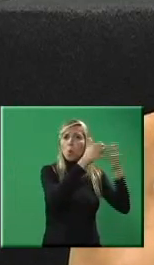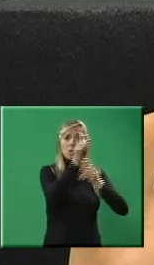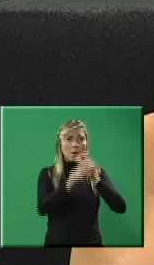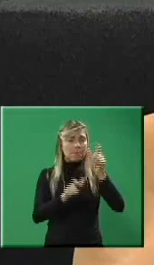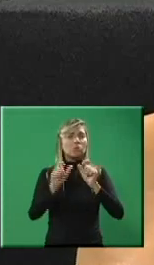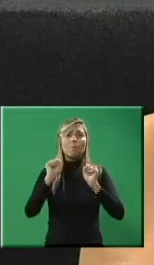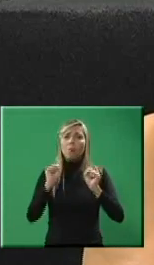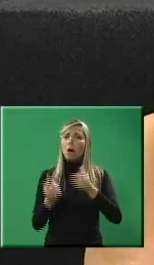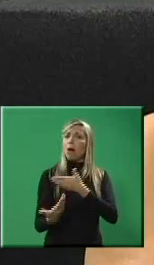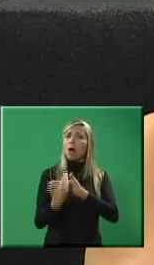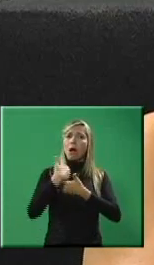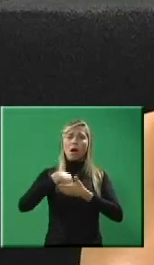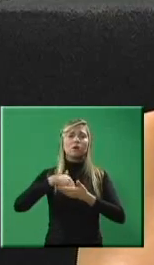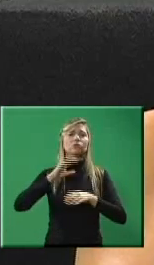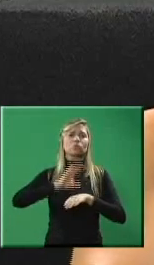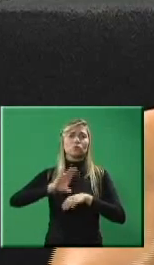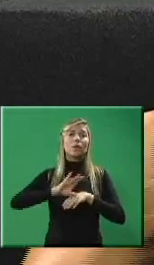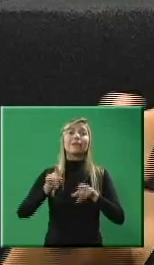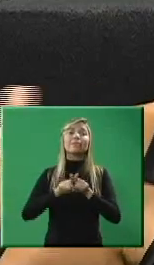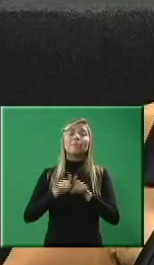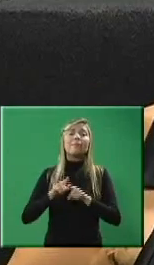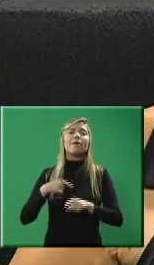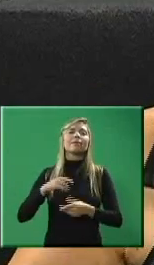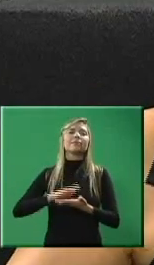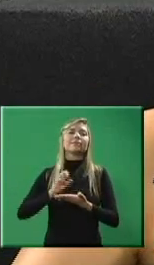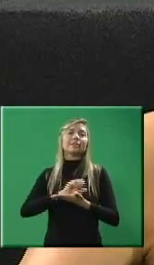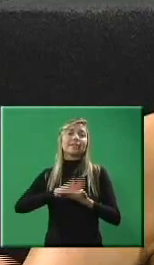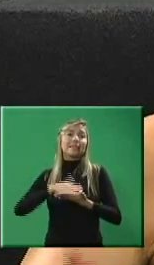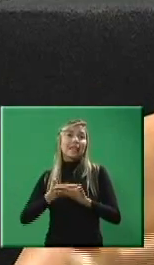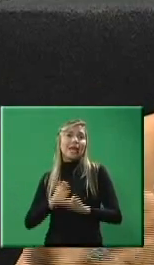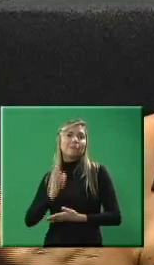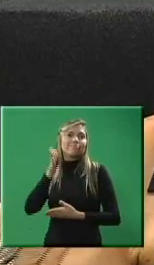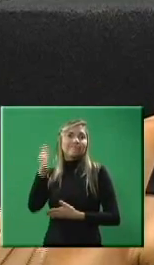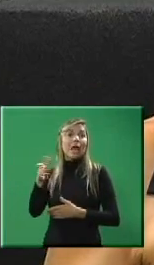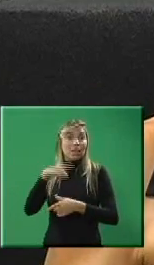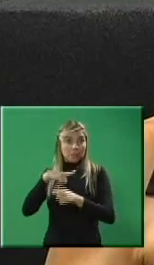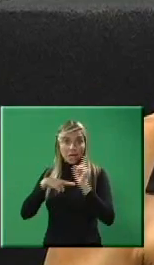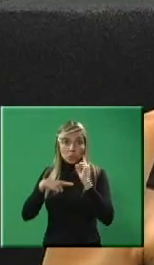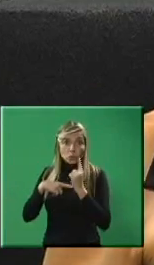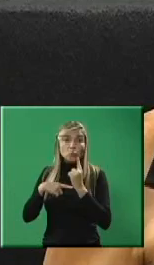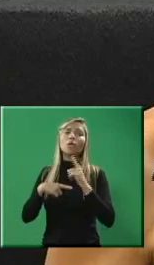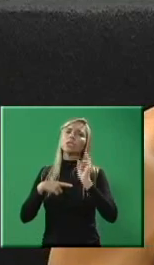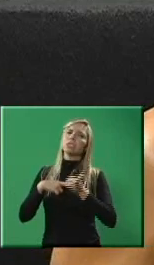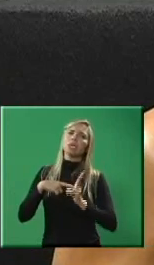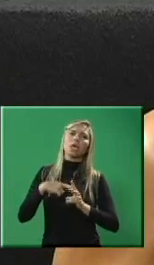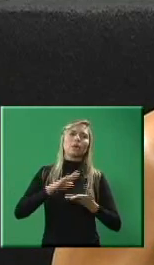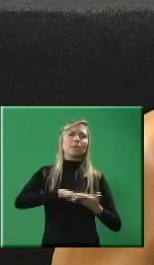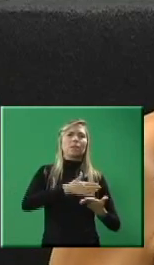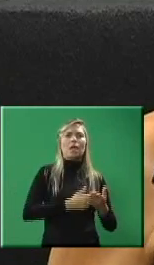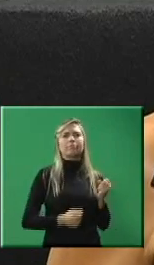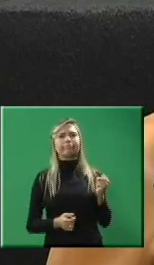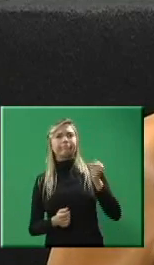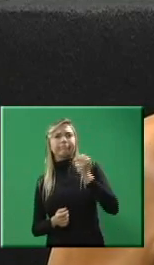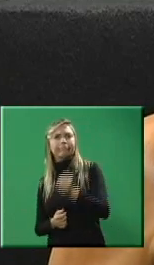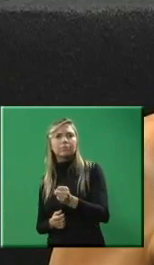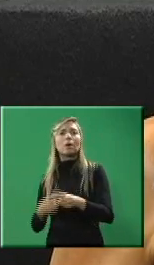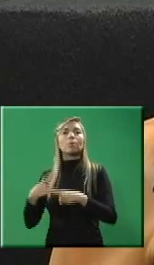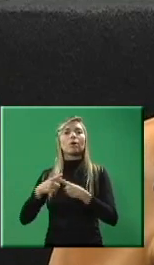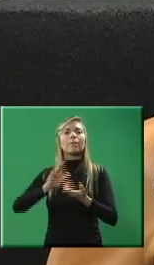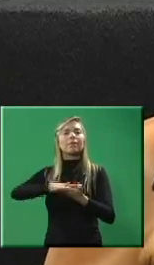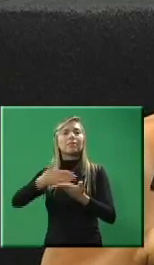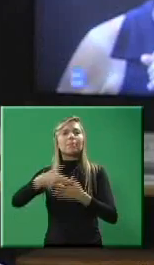Temos tentado levar intérpretes em todos os lugares onde a gente saiba que vão ter surdos